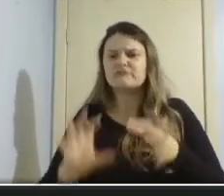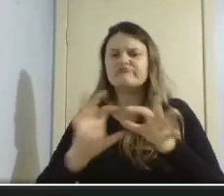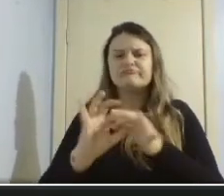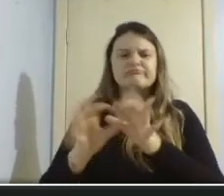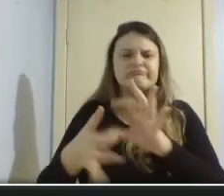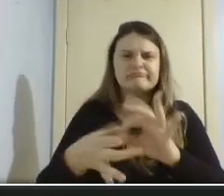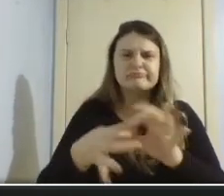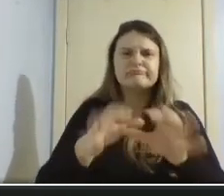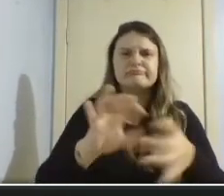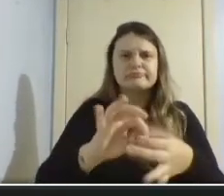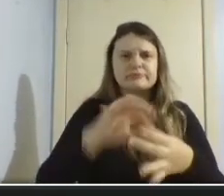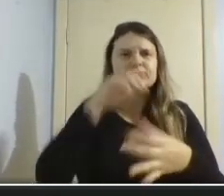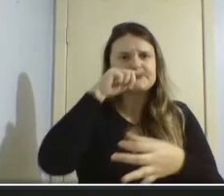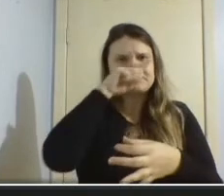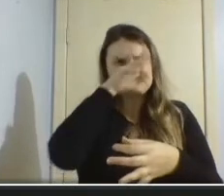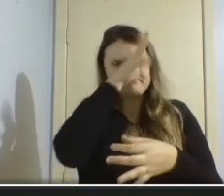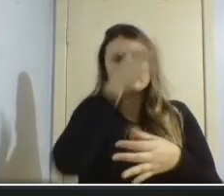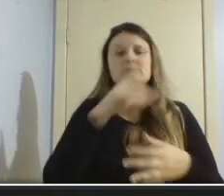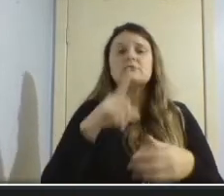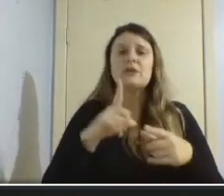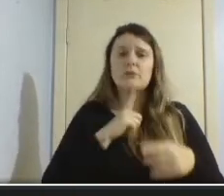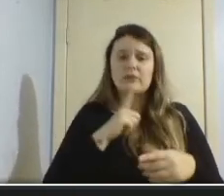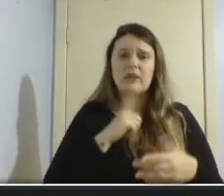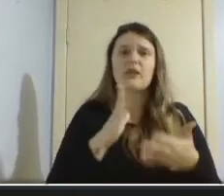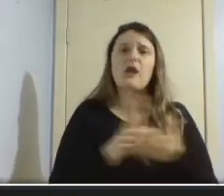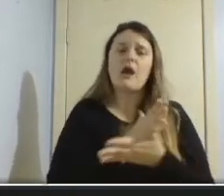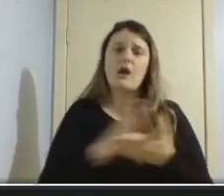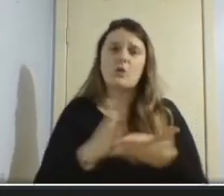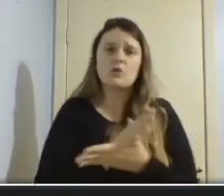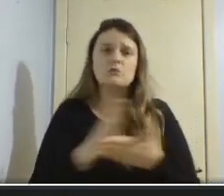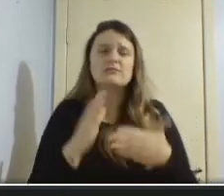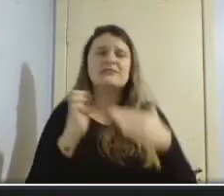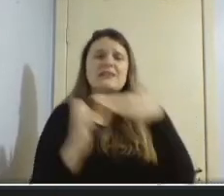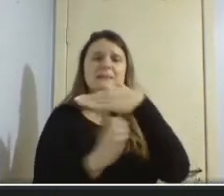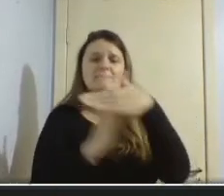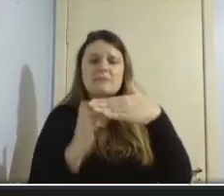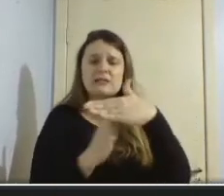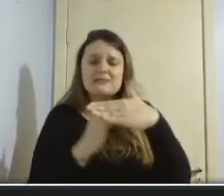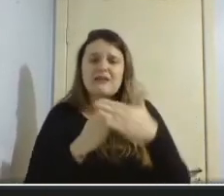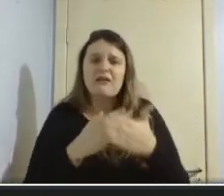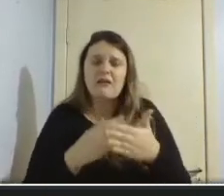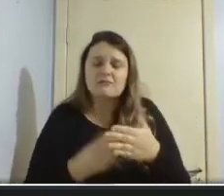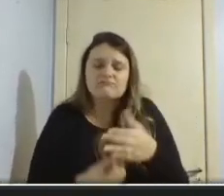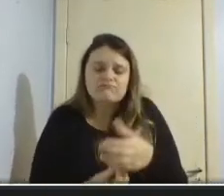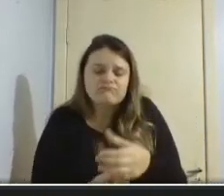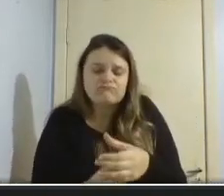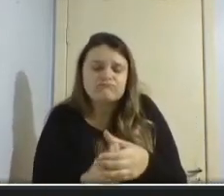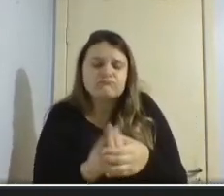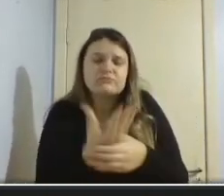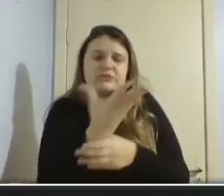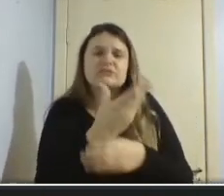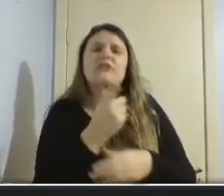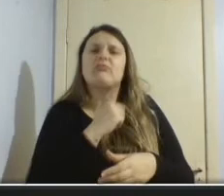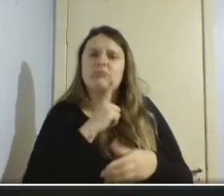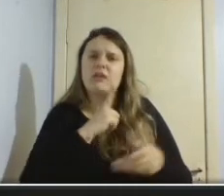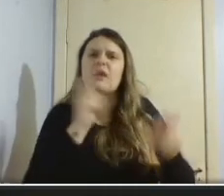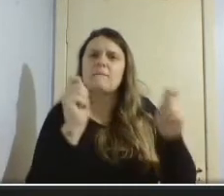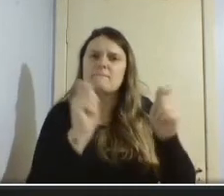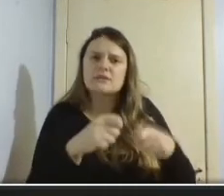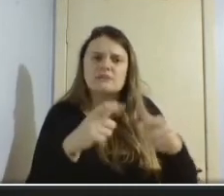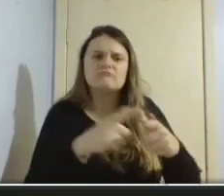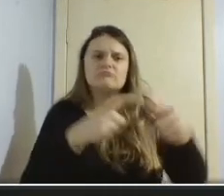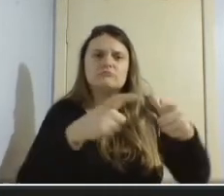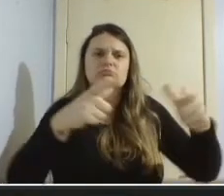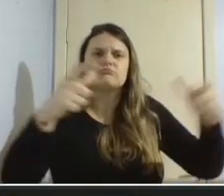muito mais que 1.000. As 1.000 são aquelas empresas nascentes que já nascem com capacidade de crescimento muito rápida, que são as